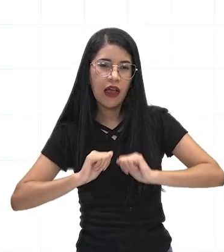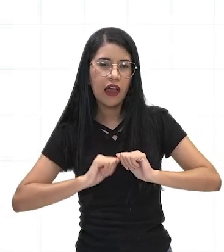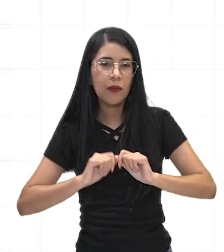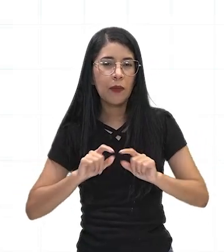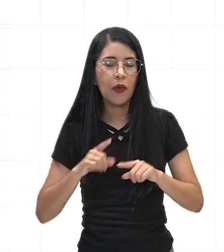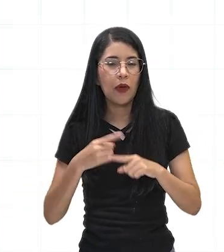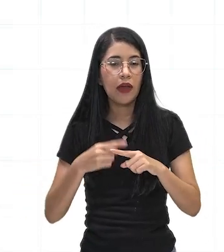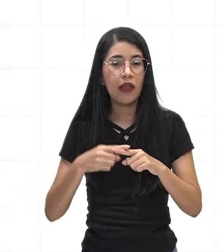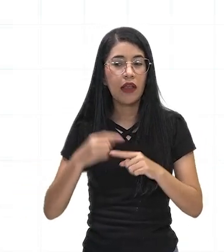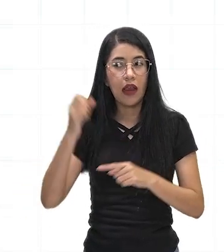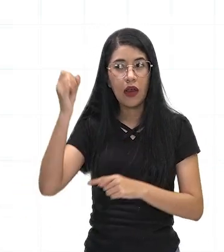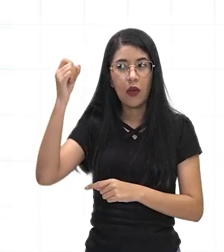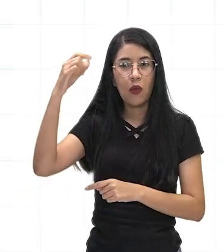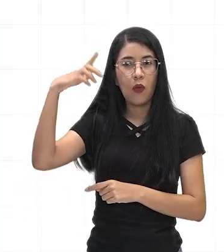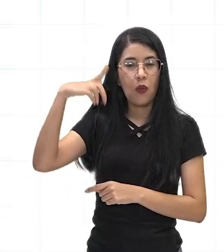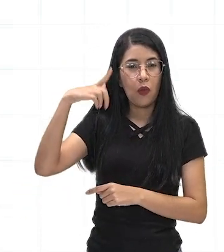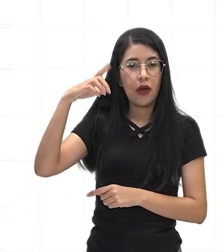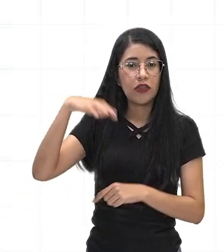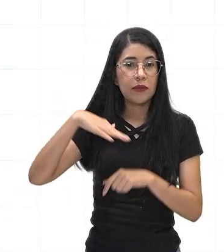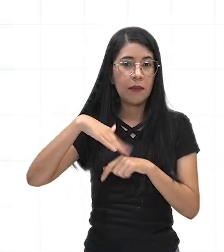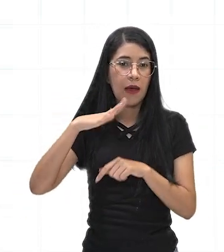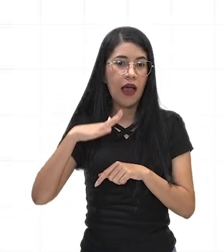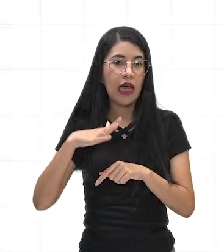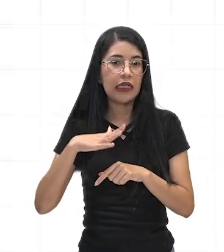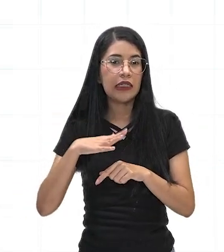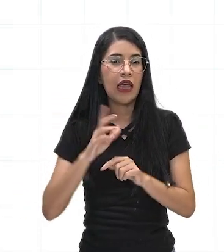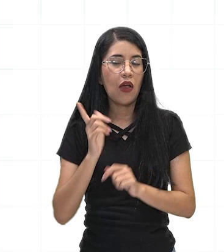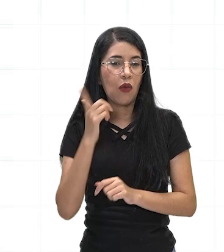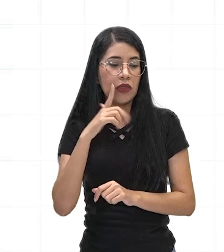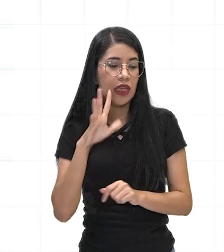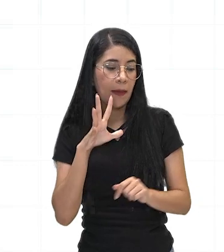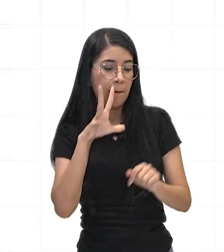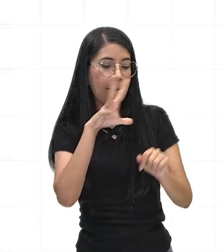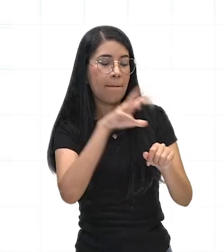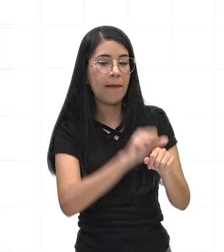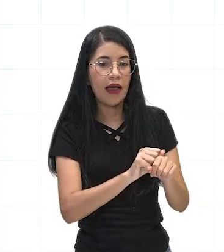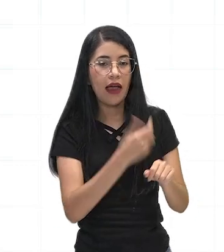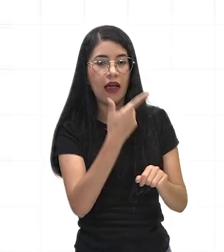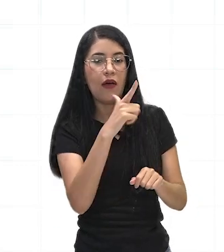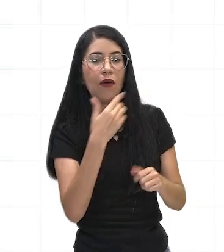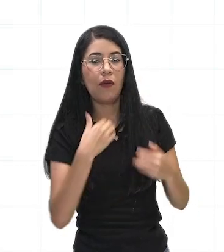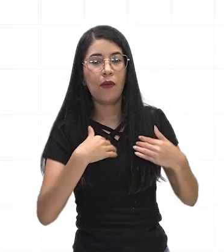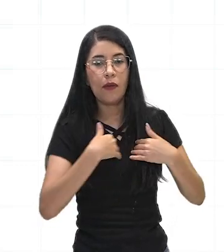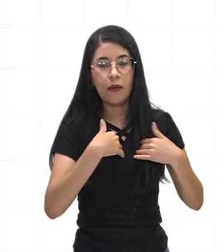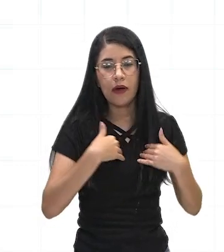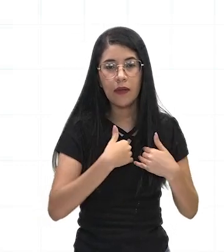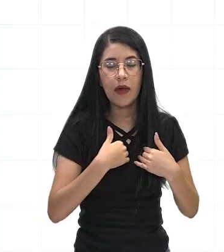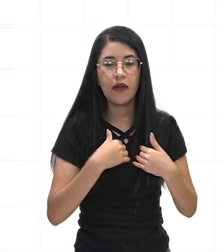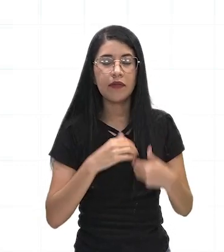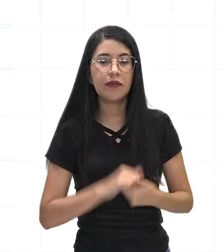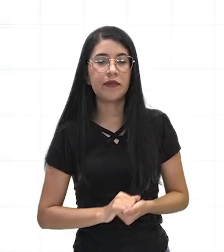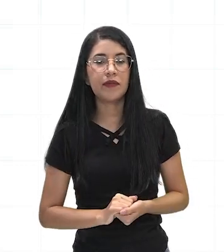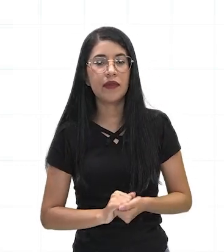e por isso eles são presas mais fáceis, né? Estão agitados, estão ali pela mata, pela floresta,